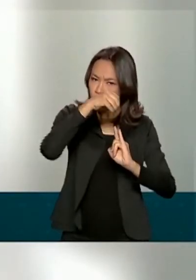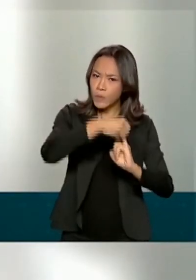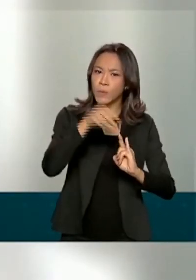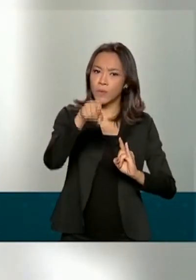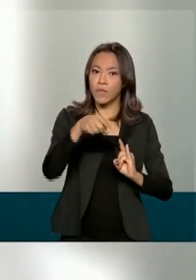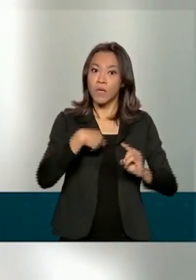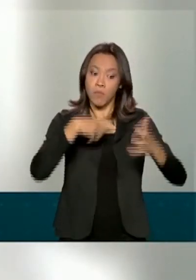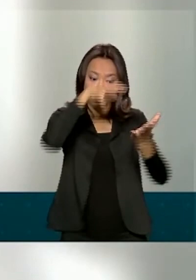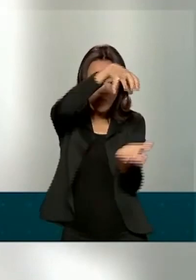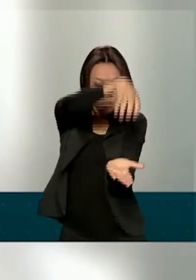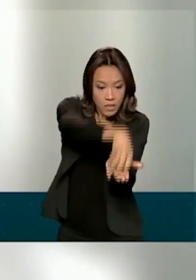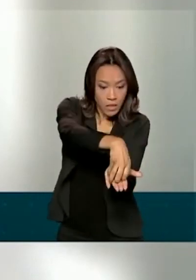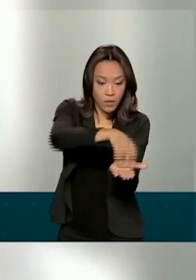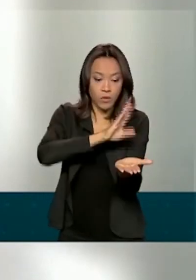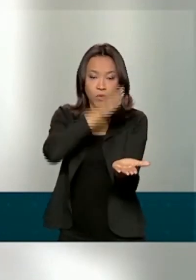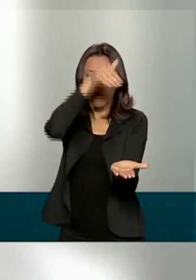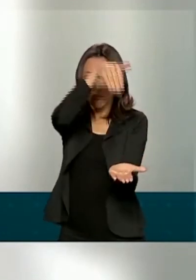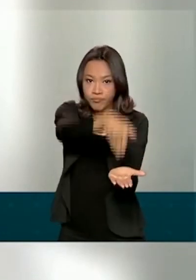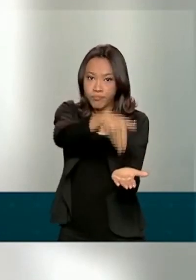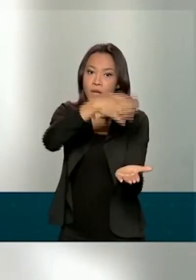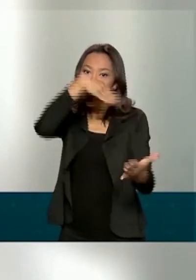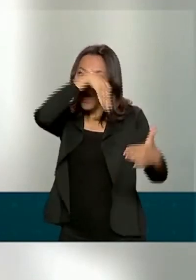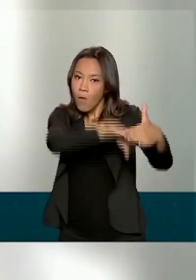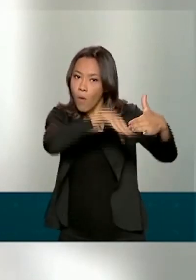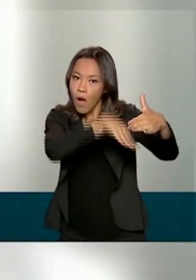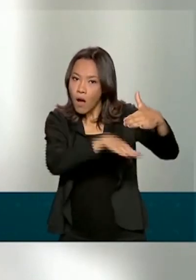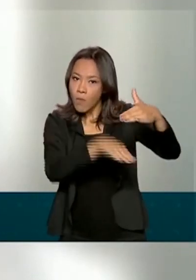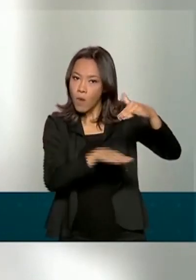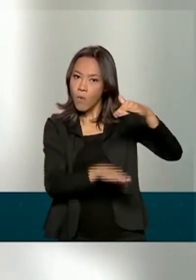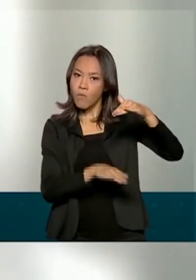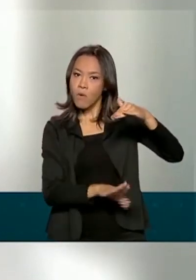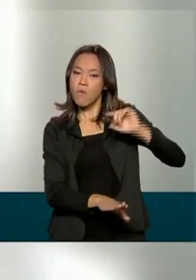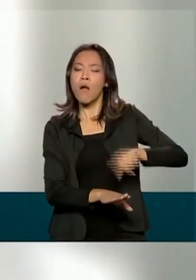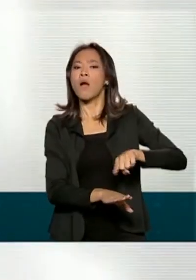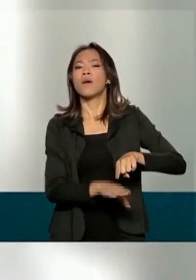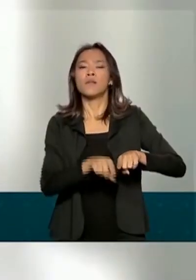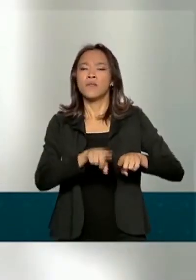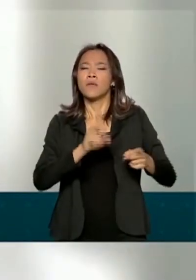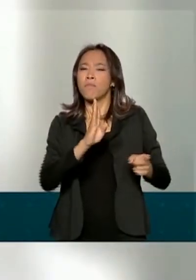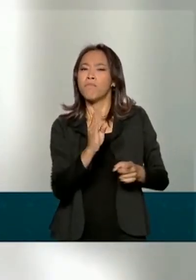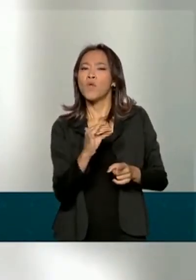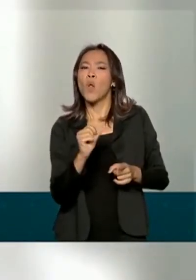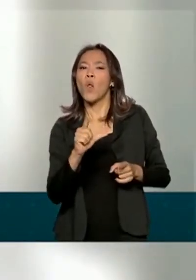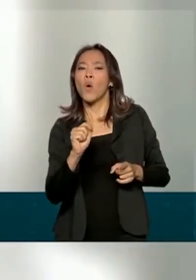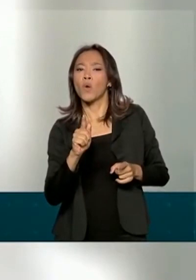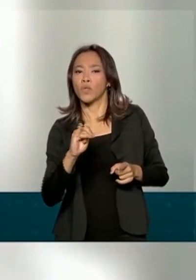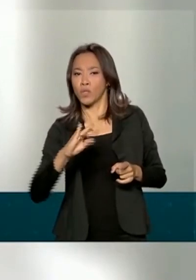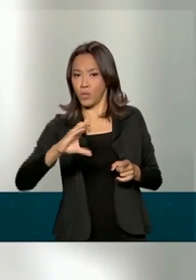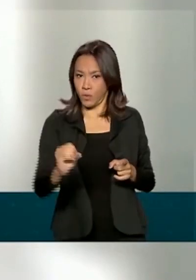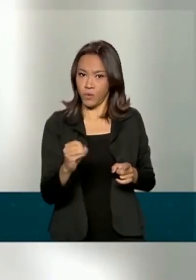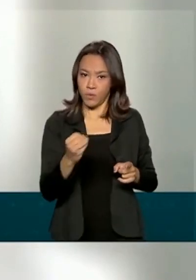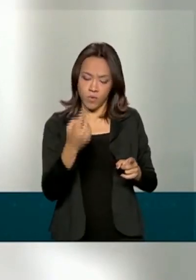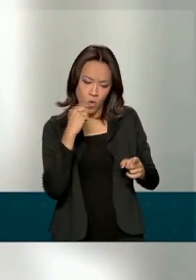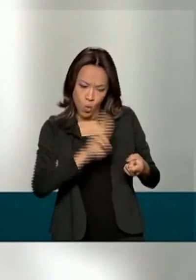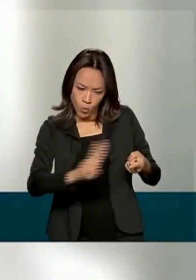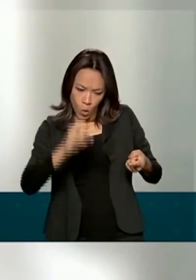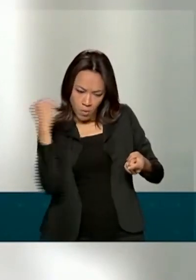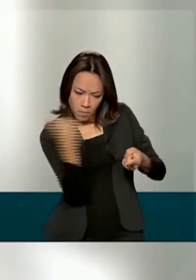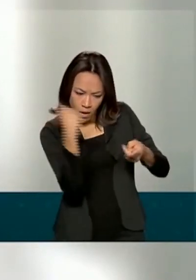chamada de Centro de Recursos Biológicos, que é um grande repositório, né, de material biológico caracterizados,